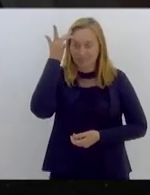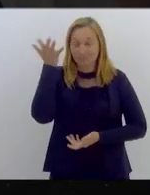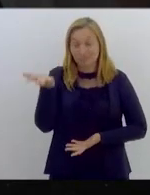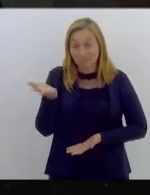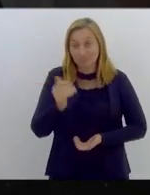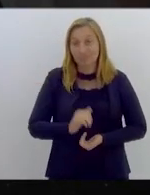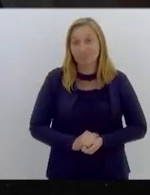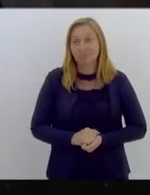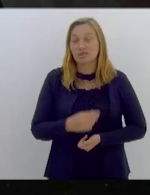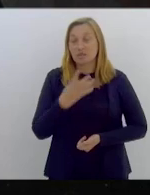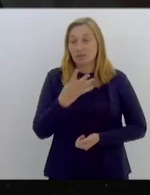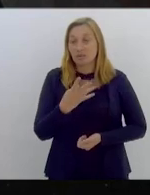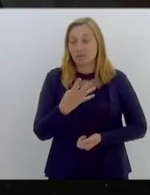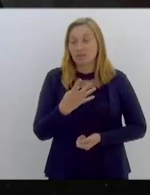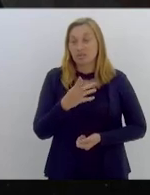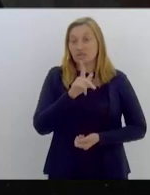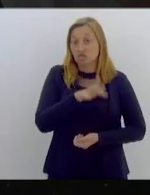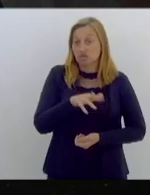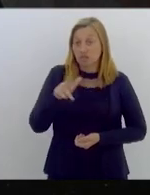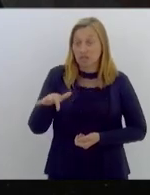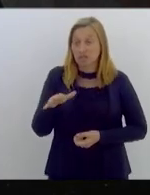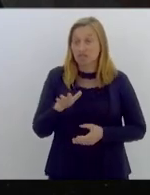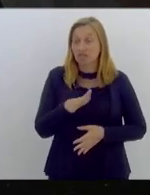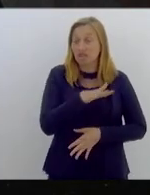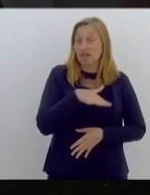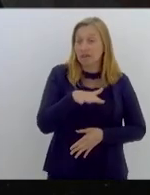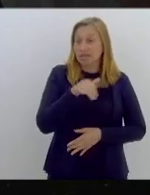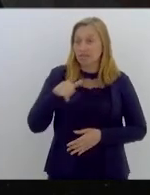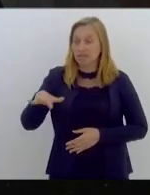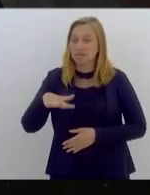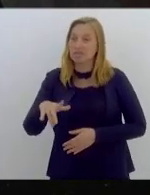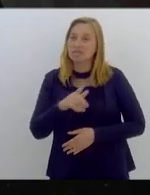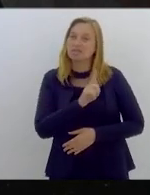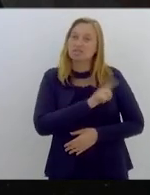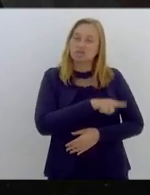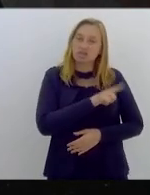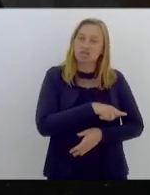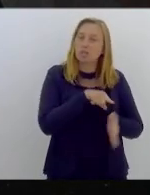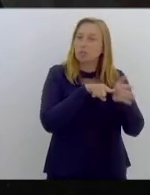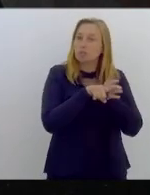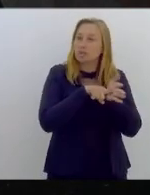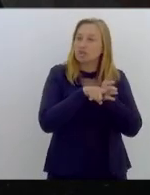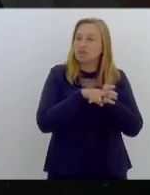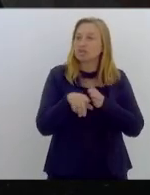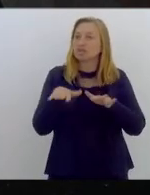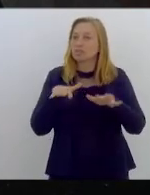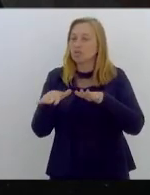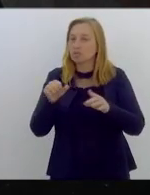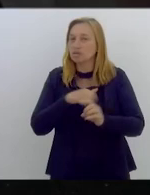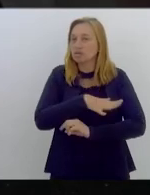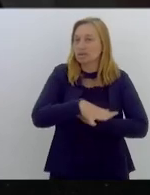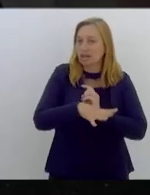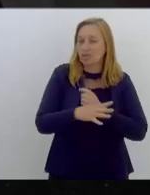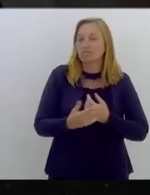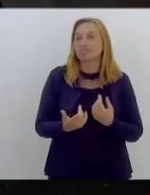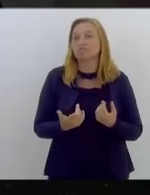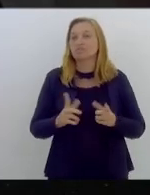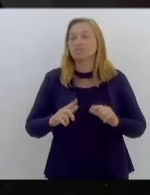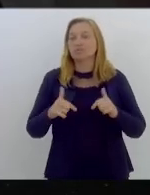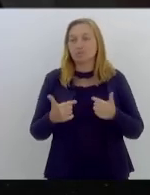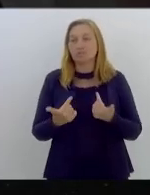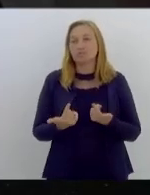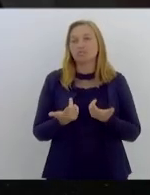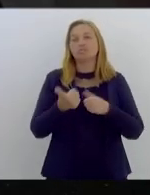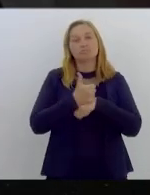em quatro diferentes categorias: gestão, pesquisa, movimentos sociais e atuação